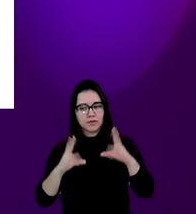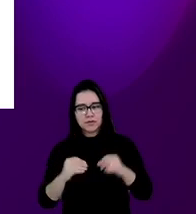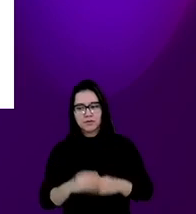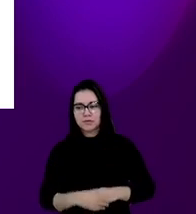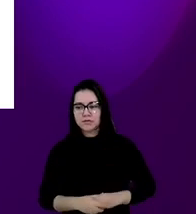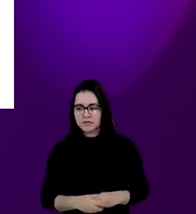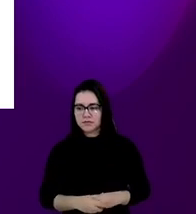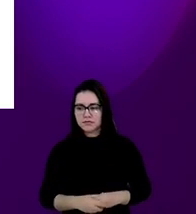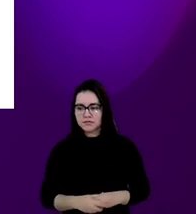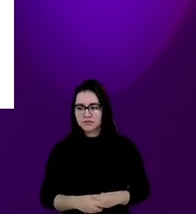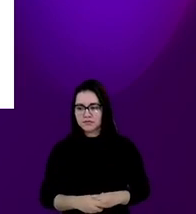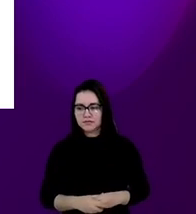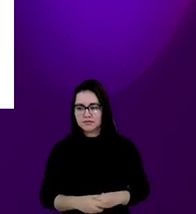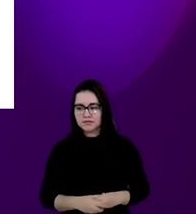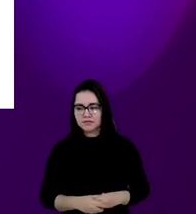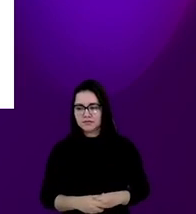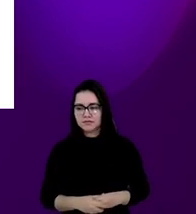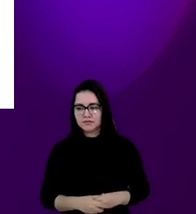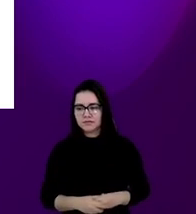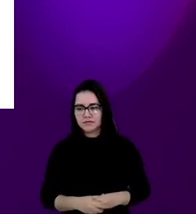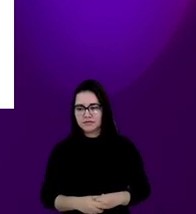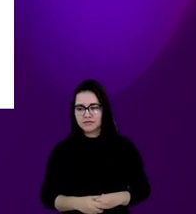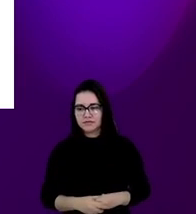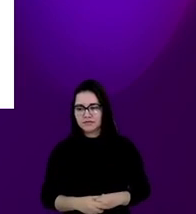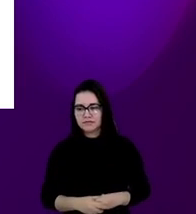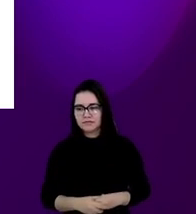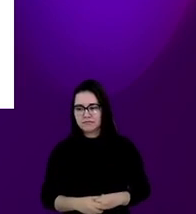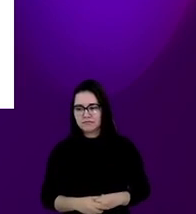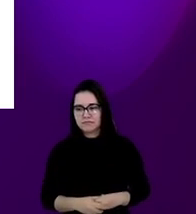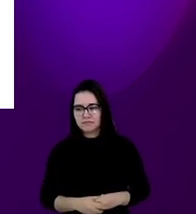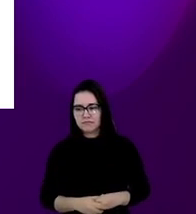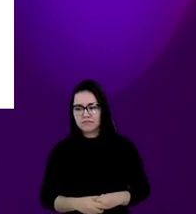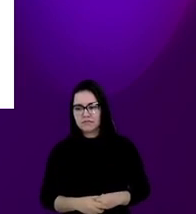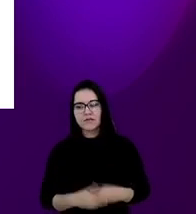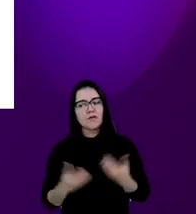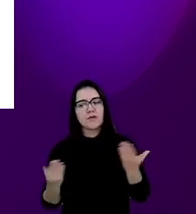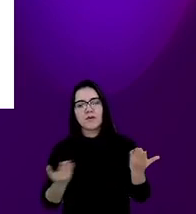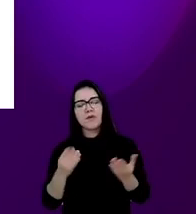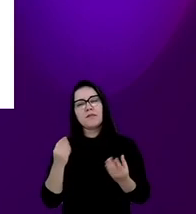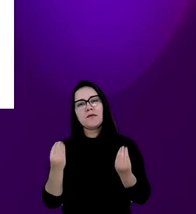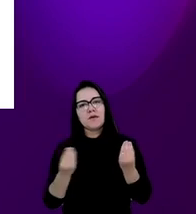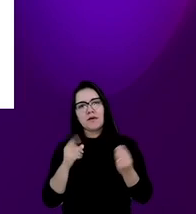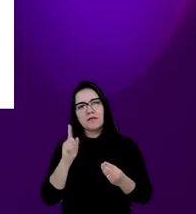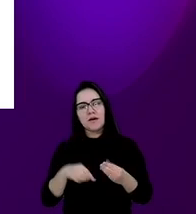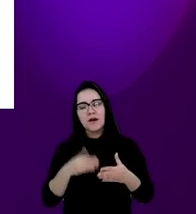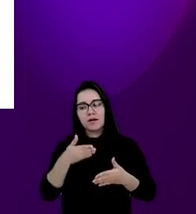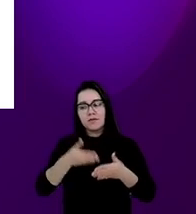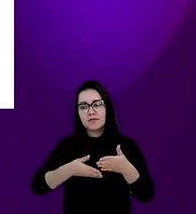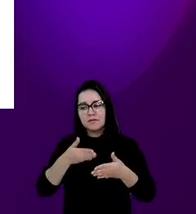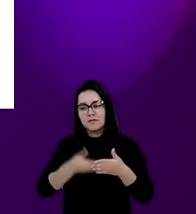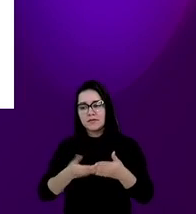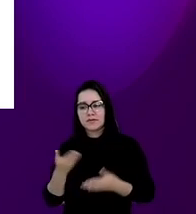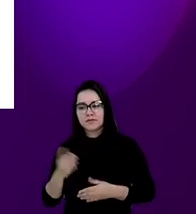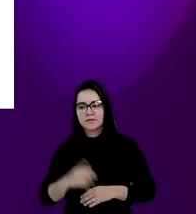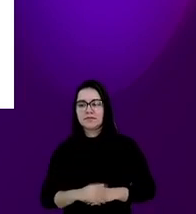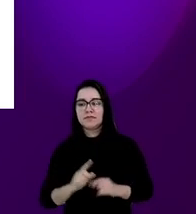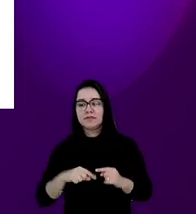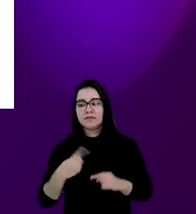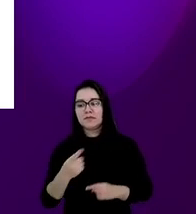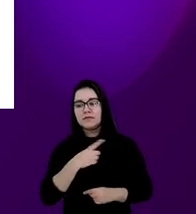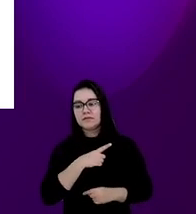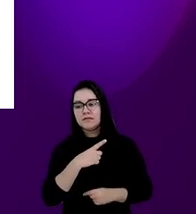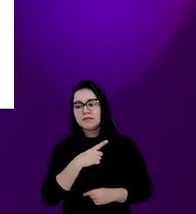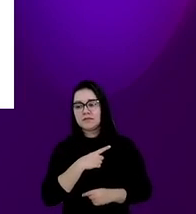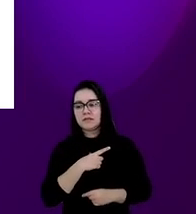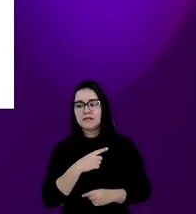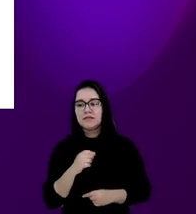está como é que o tocilizumab age, basicamente bloqueando a interleucina 6. Depois nós temos também a